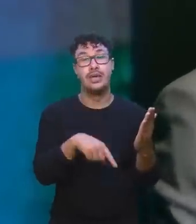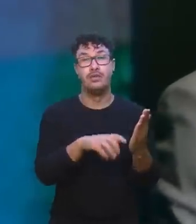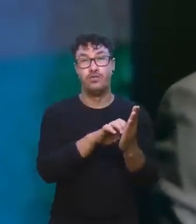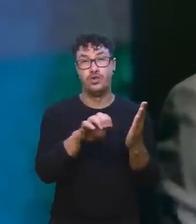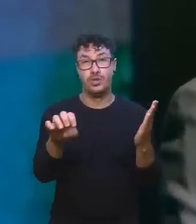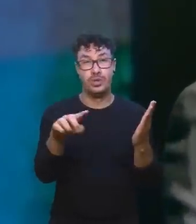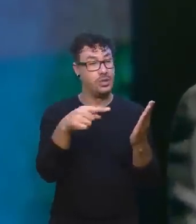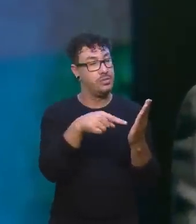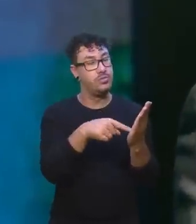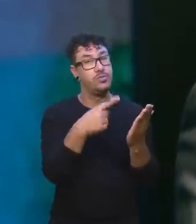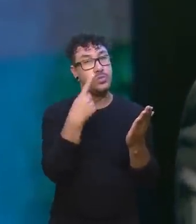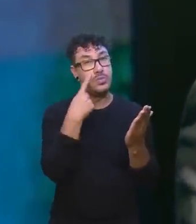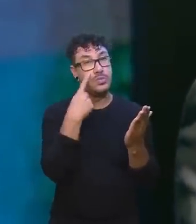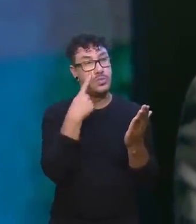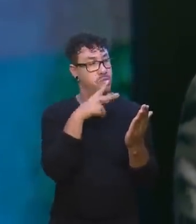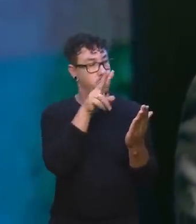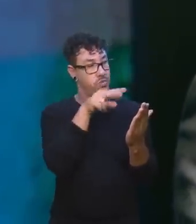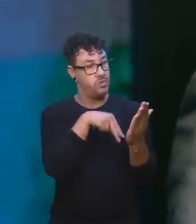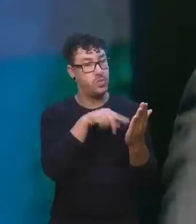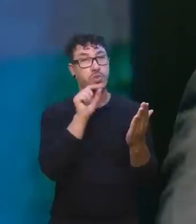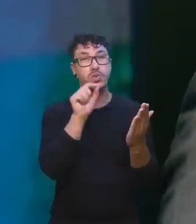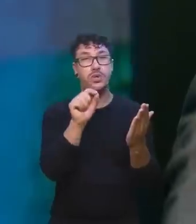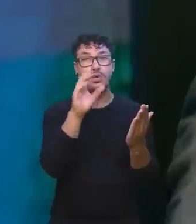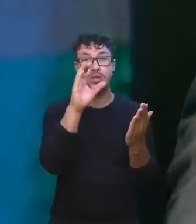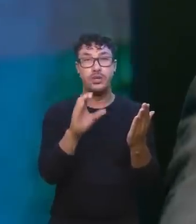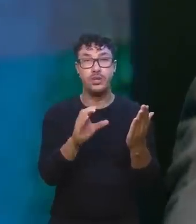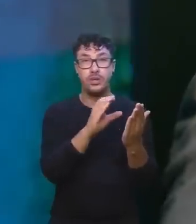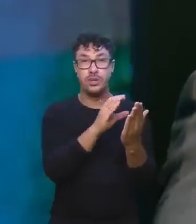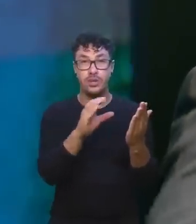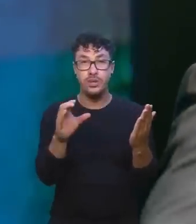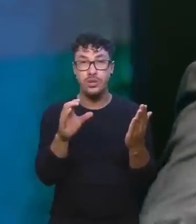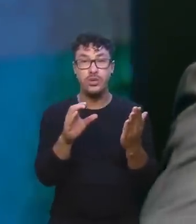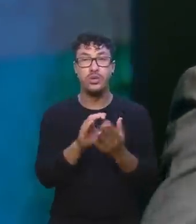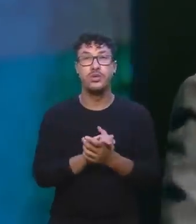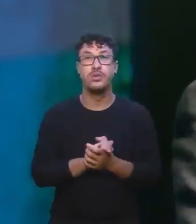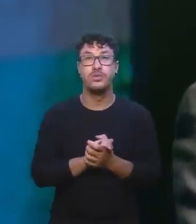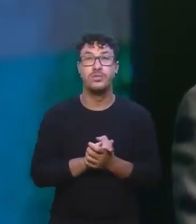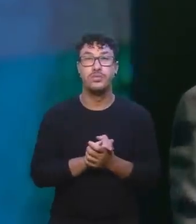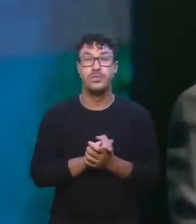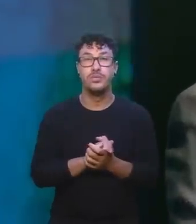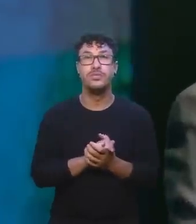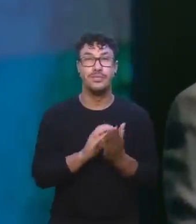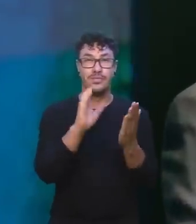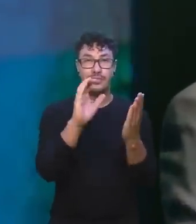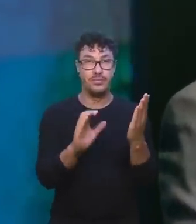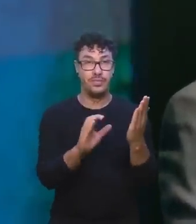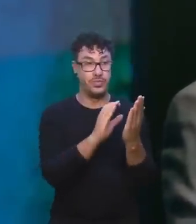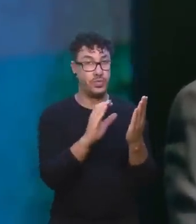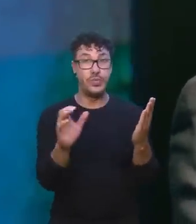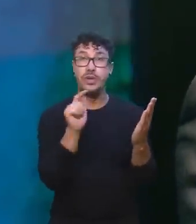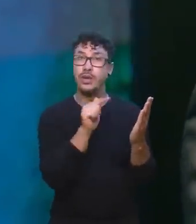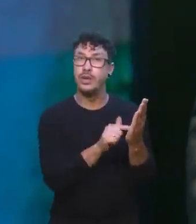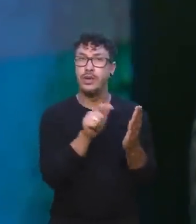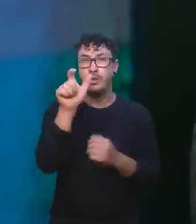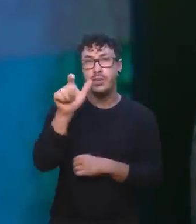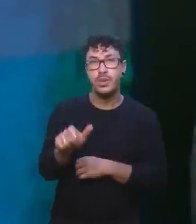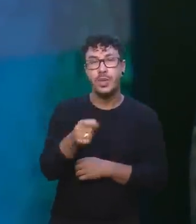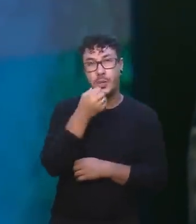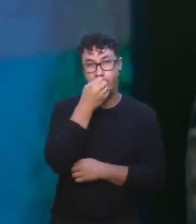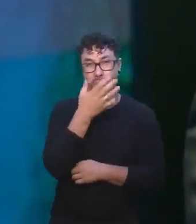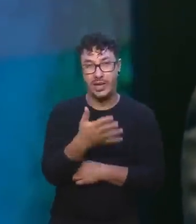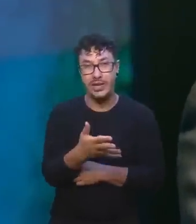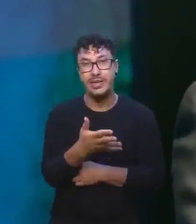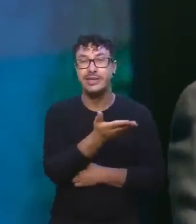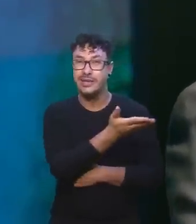dado momento ele diz assim, que os cristãos, e agora nós podemos ampliar, as pessoas de bem, e aí